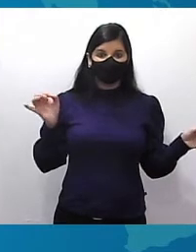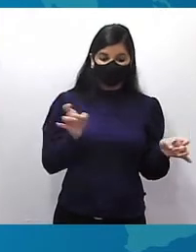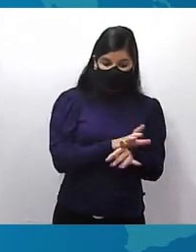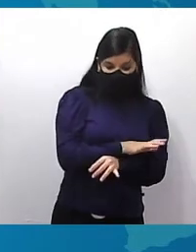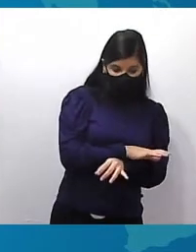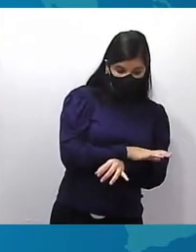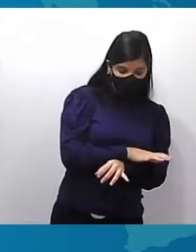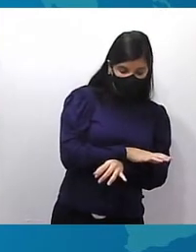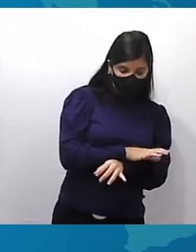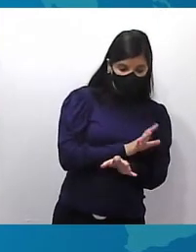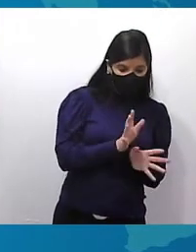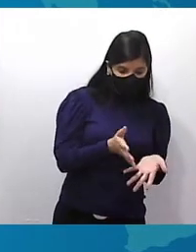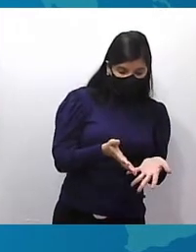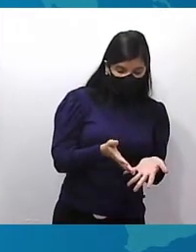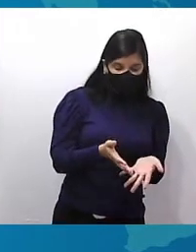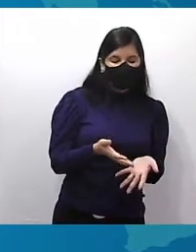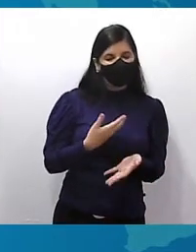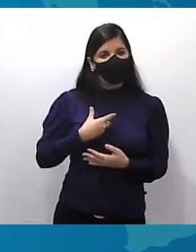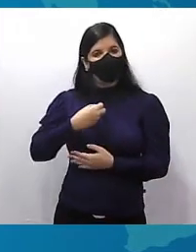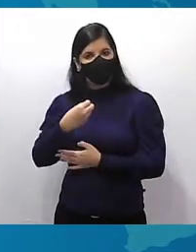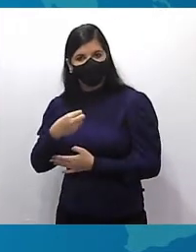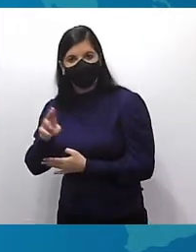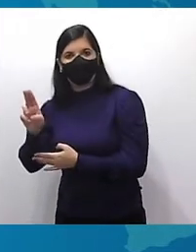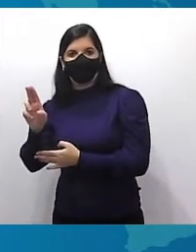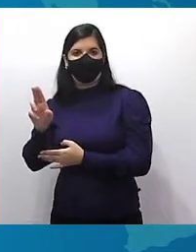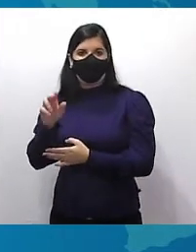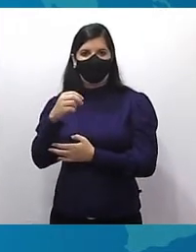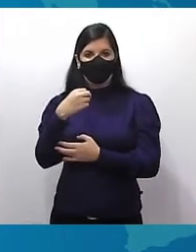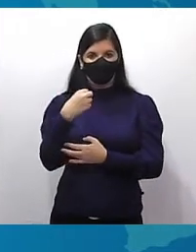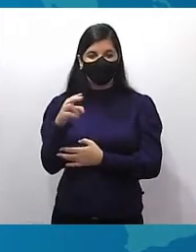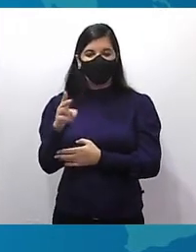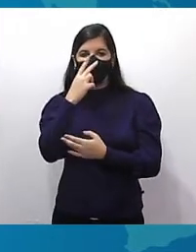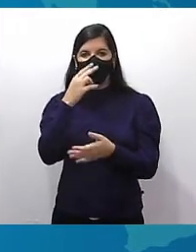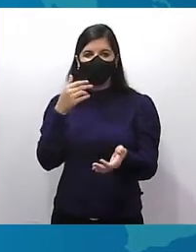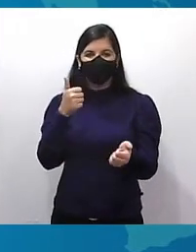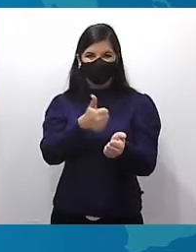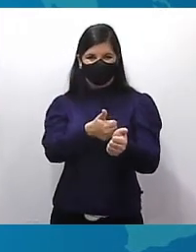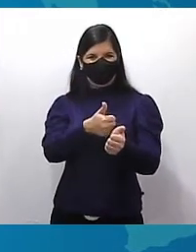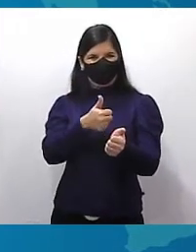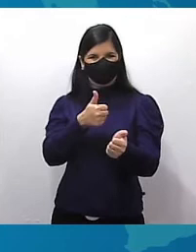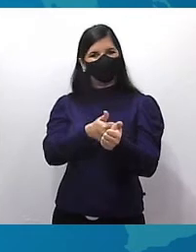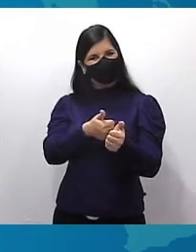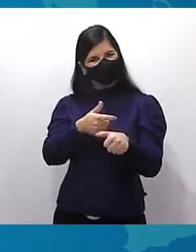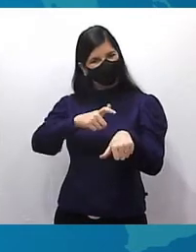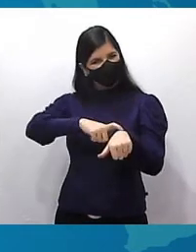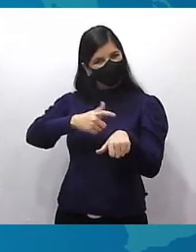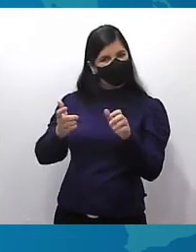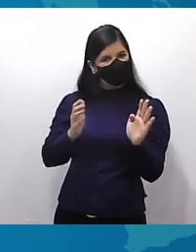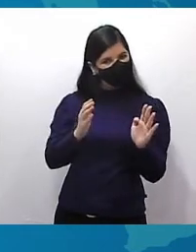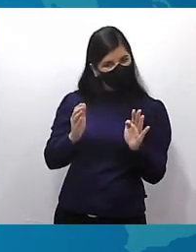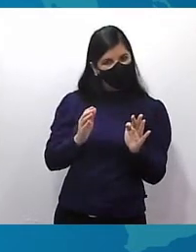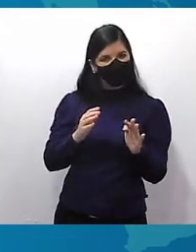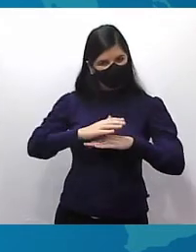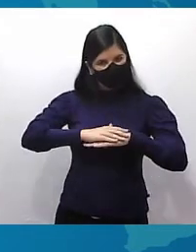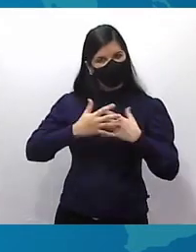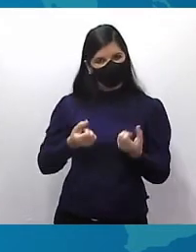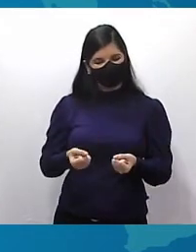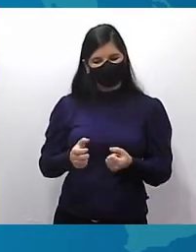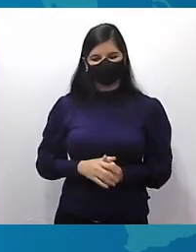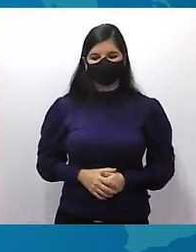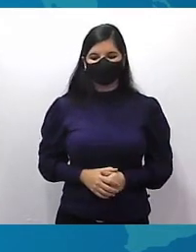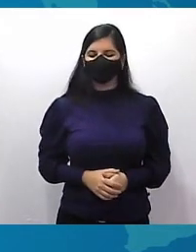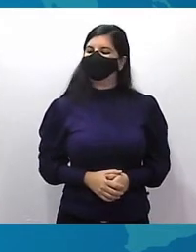você está fazendo, você já tem uma ideia daquilo que você vai fazer muito perto já do seu campo de ação,